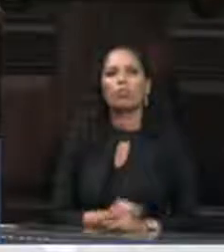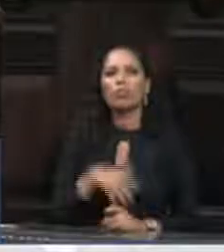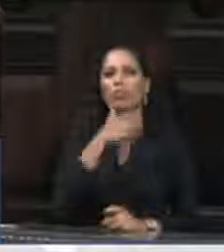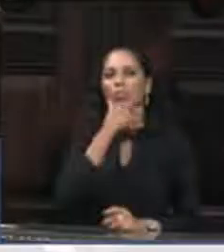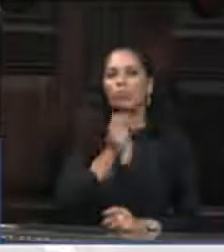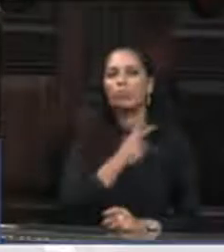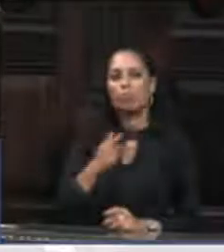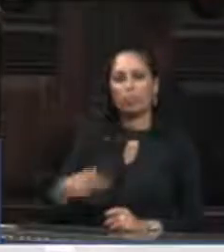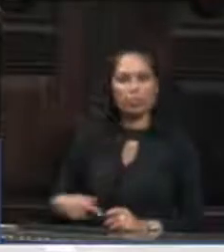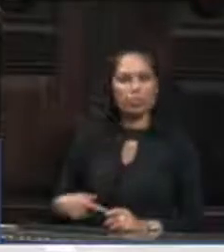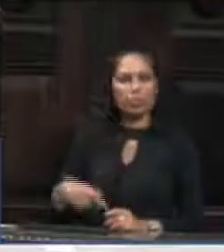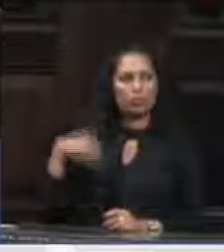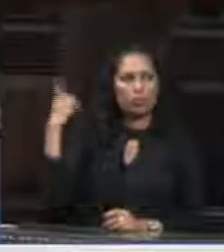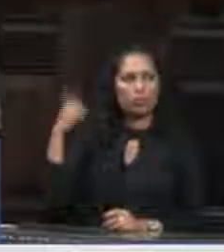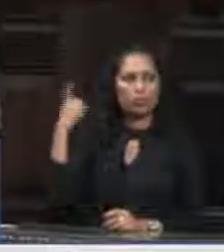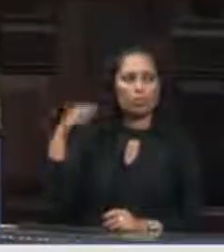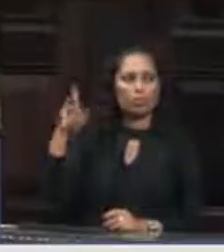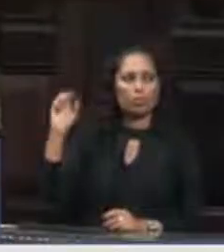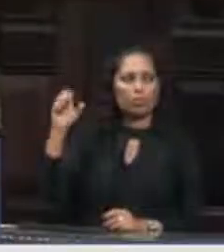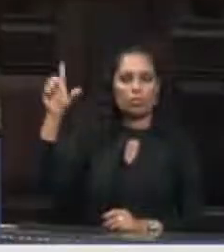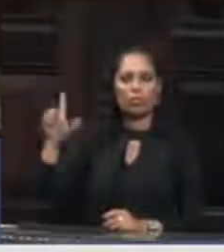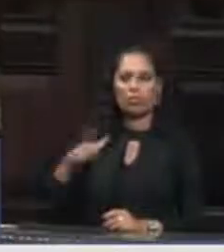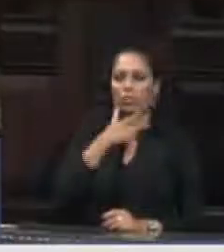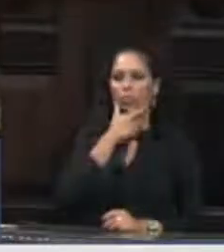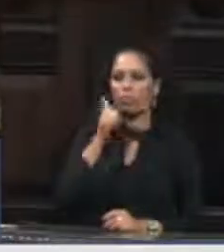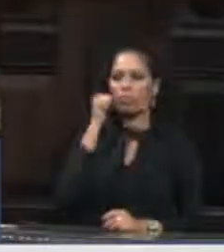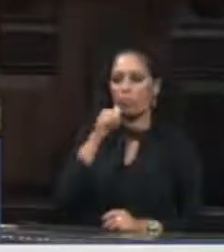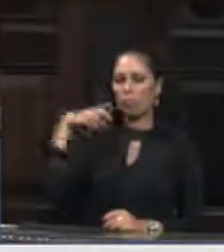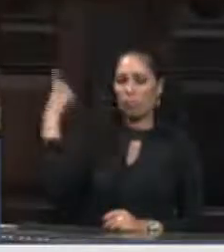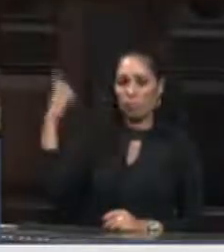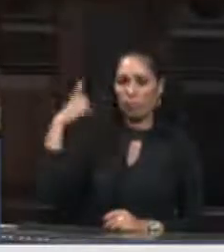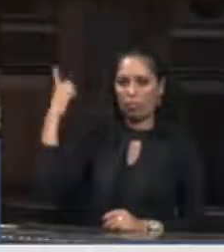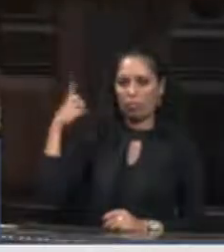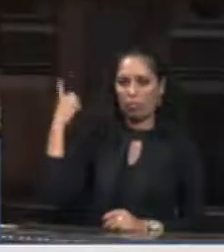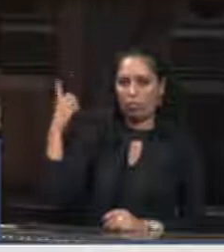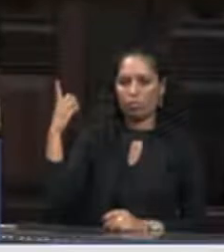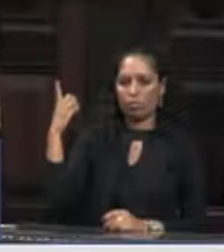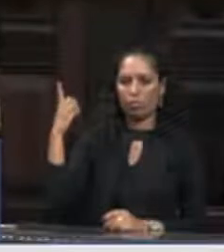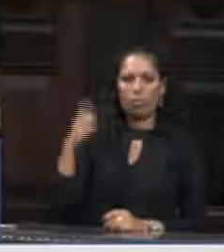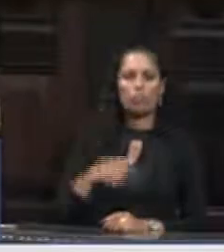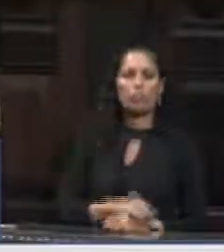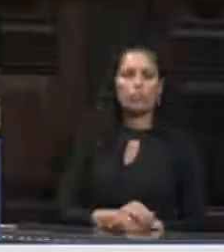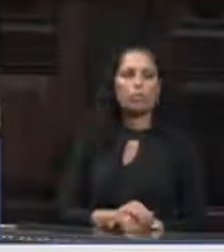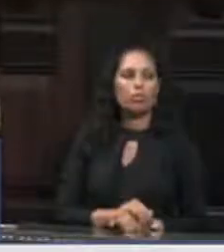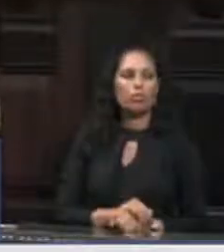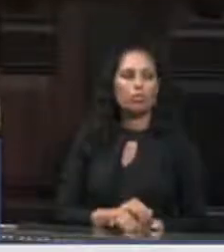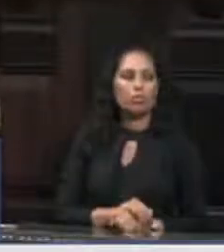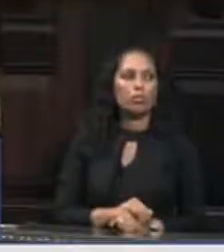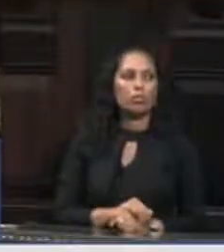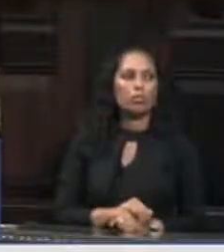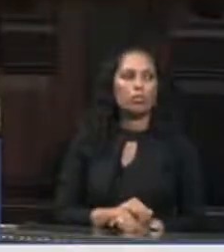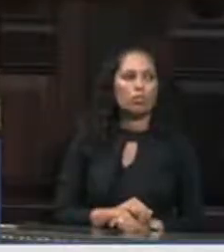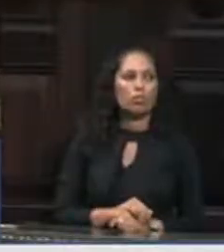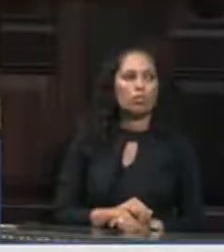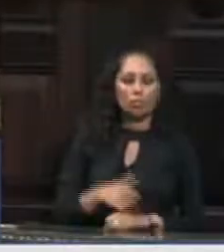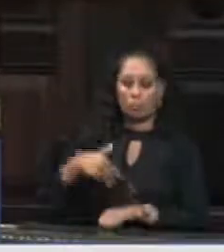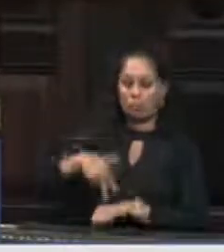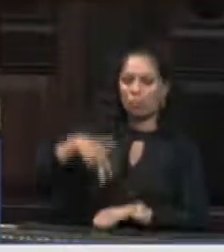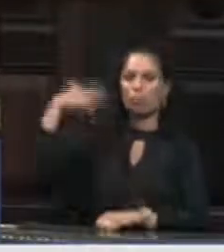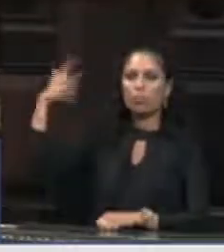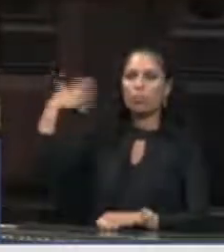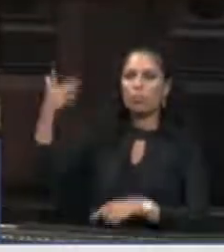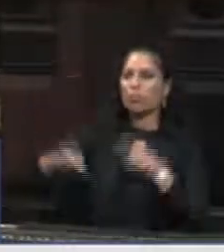Senhor presidente, deputado André Siciliano, senhoras deputadas, senhores deputados, assumo a tribuna